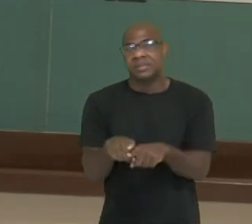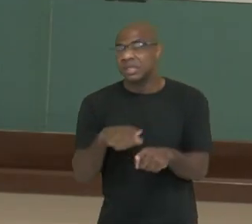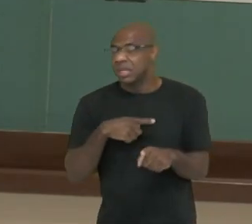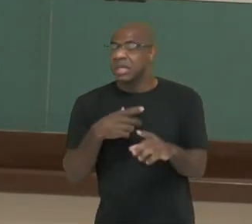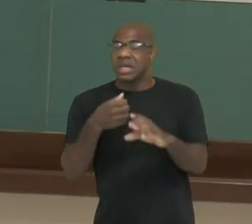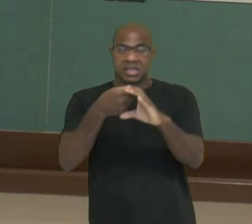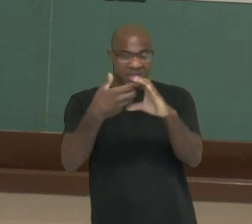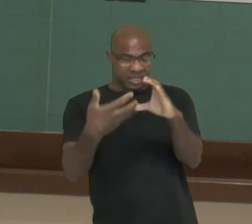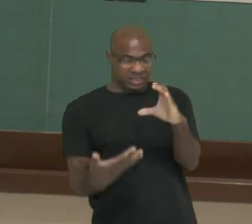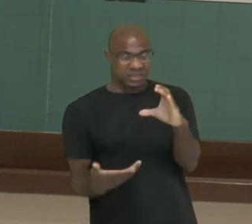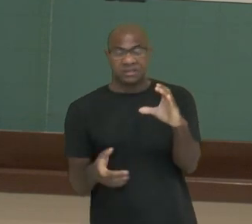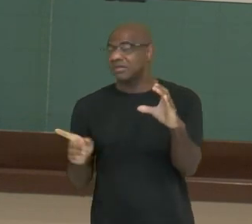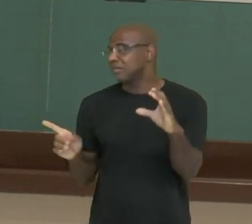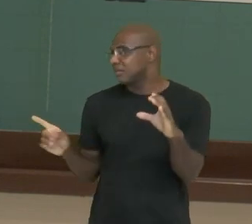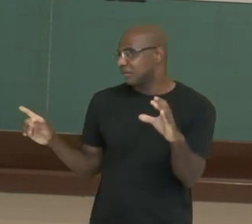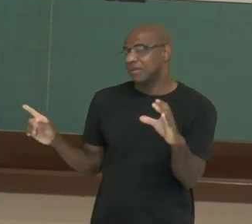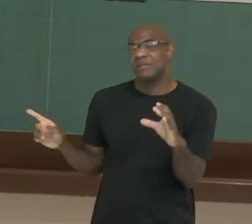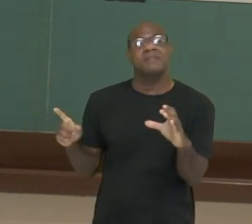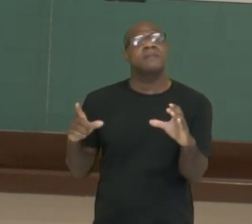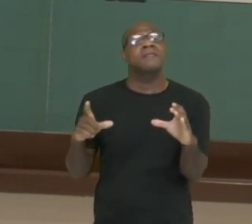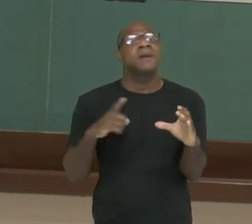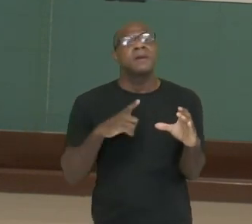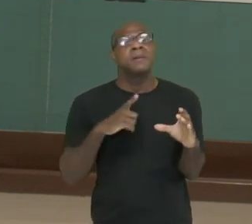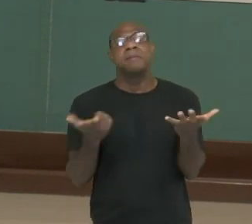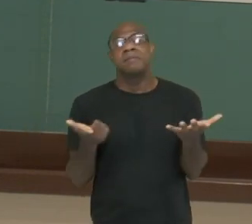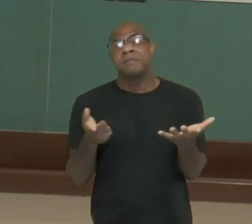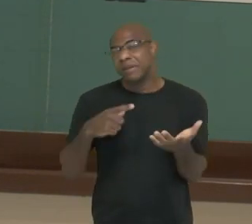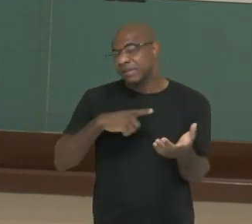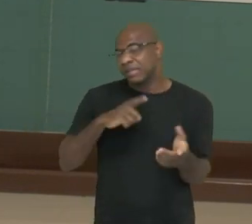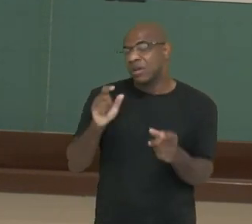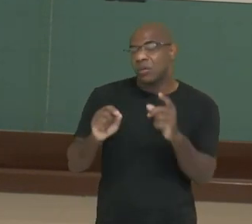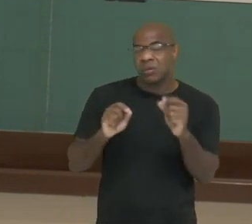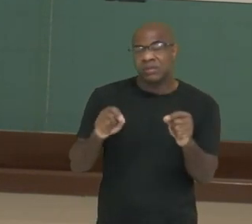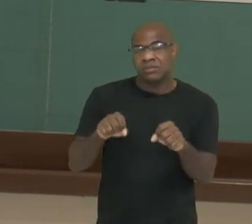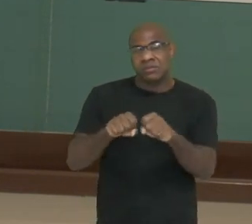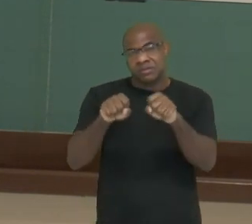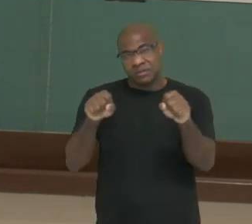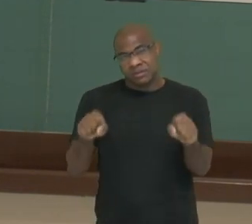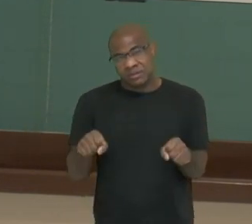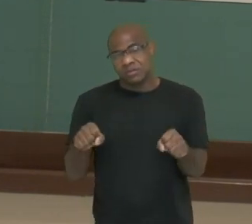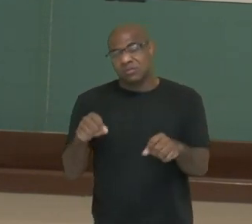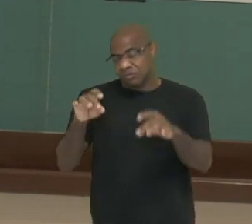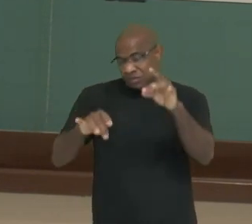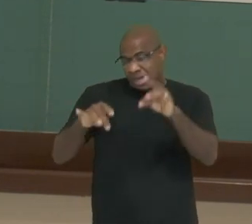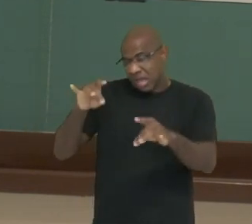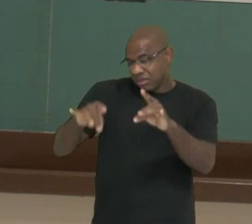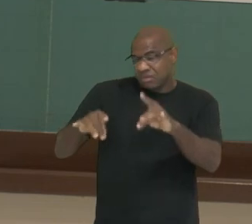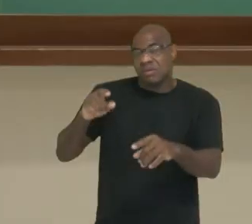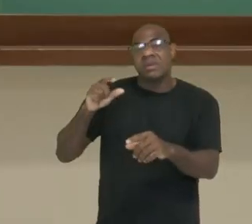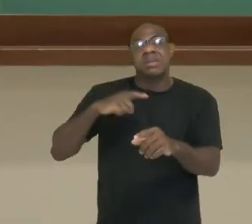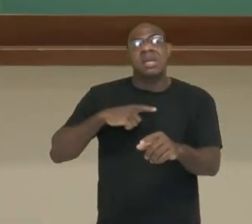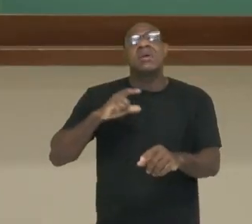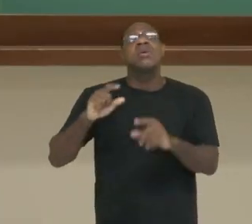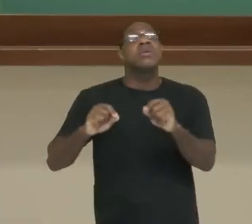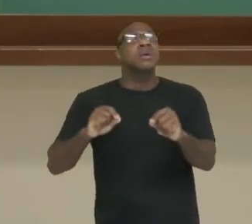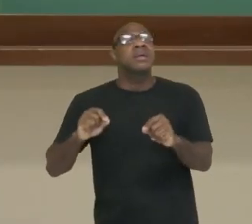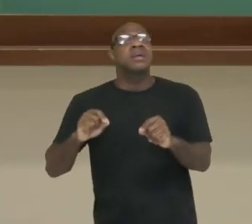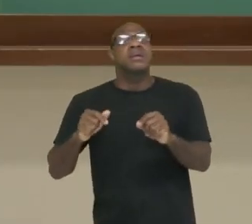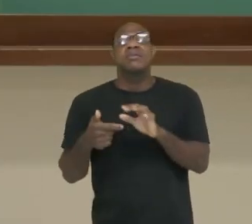teatro jornal e teatro imagem, mas sempre com o intuito do sistema no teatro do oprimido, intuito de levar